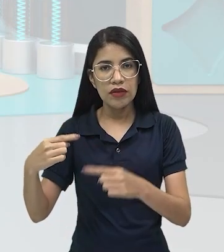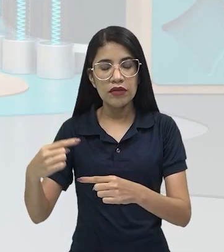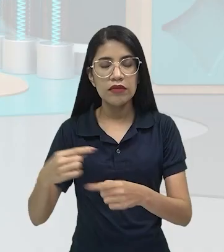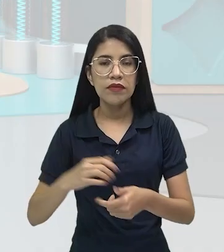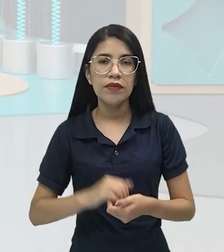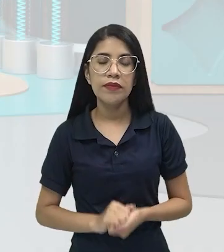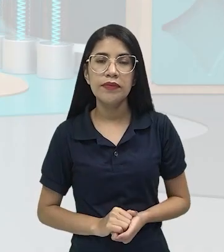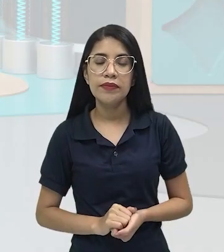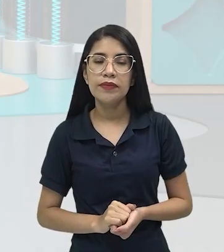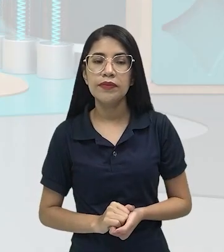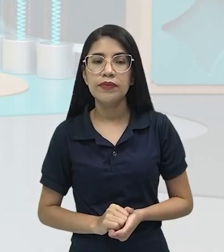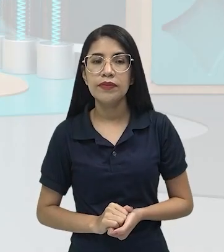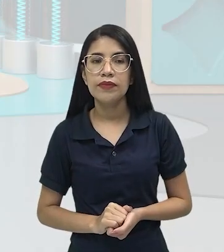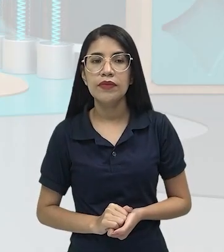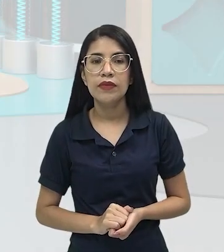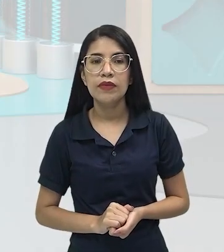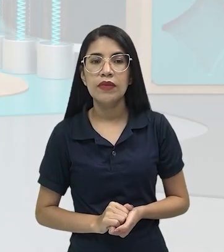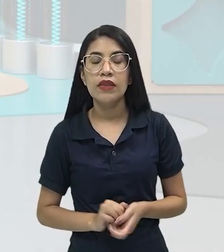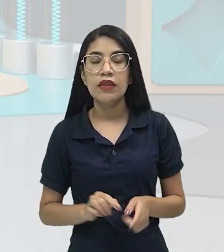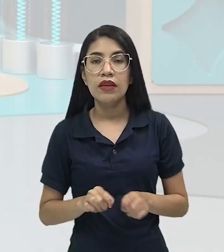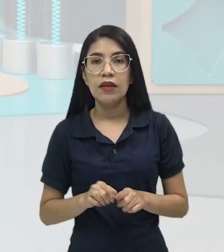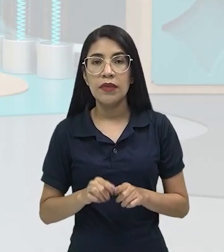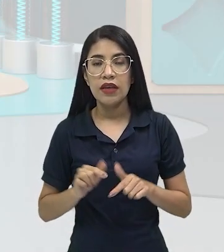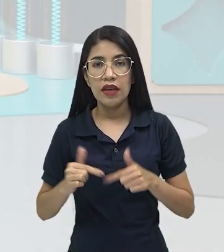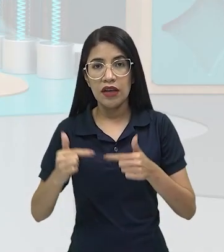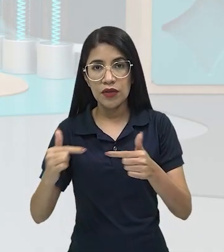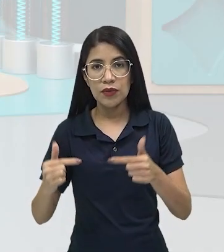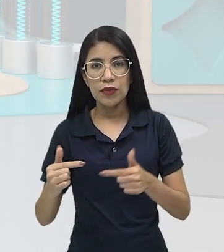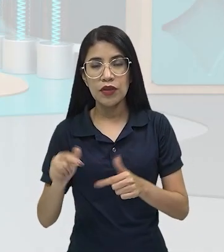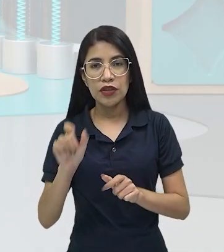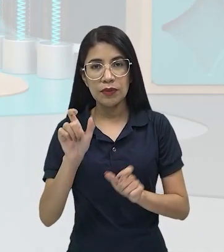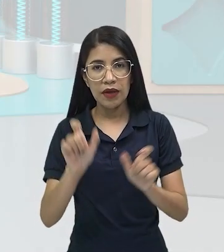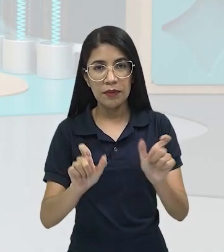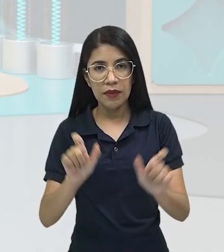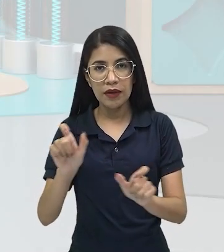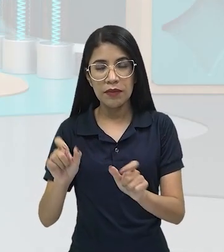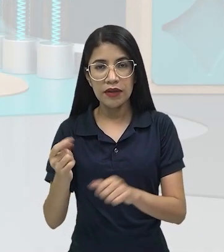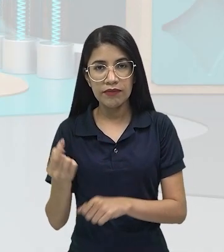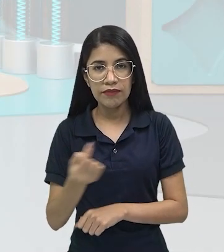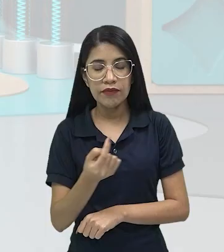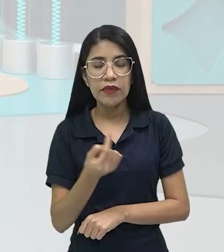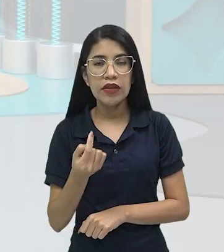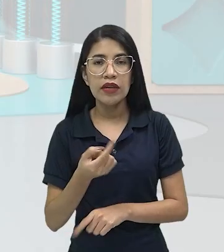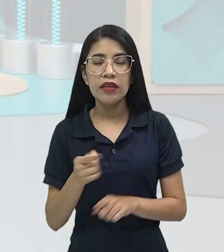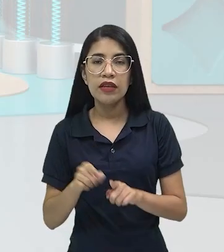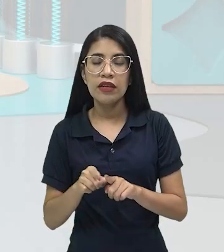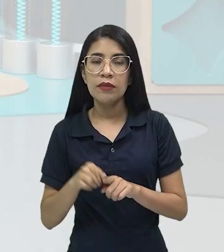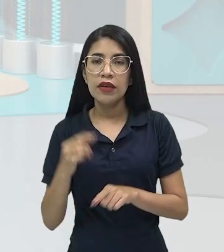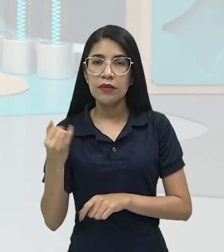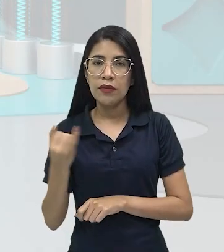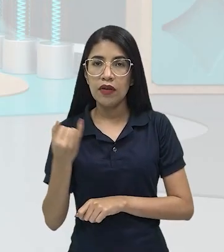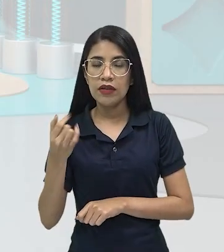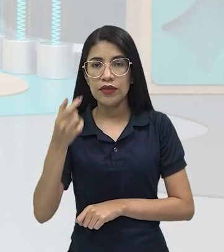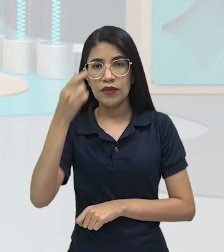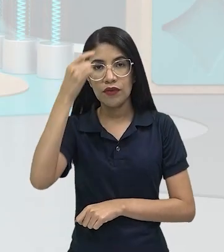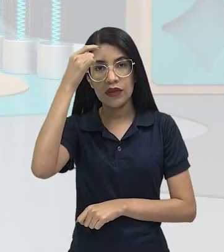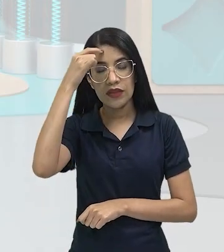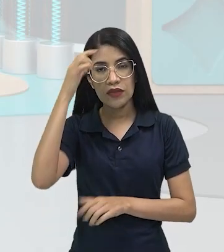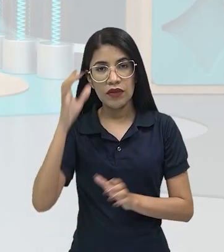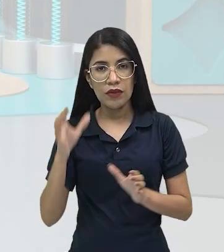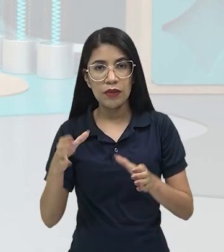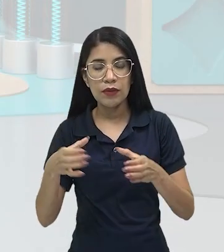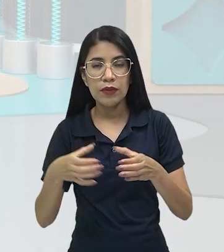Continuando, além das ações individuais, é fundamental que haja uma conscientização